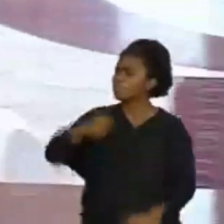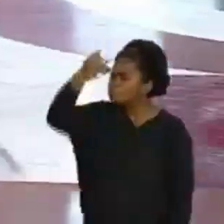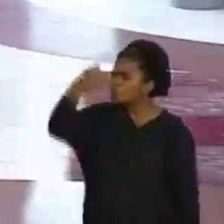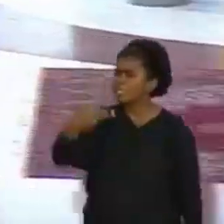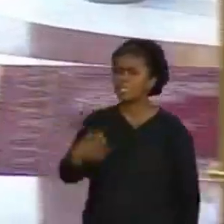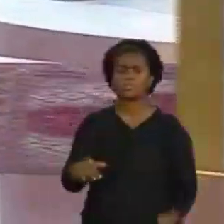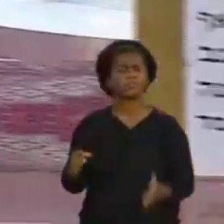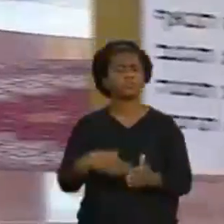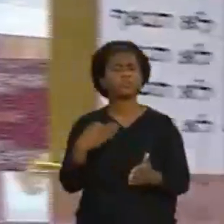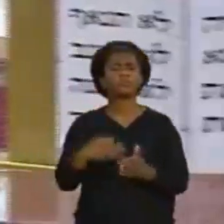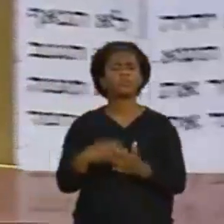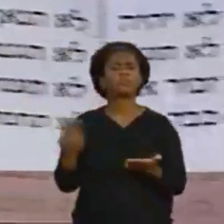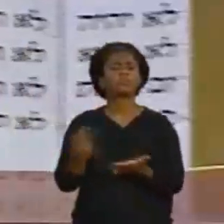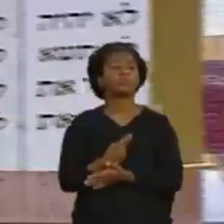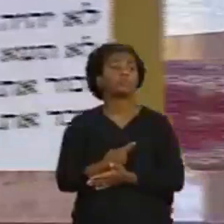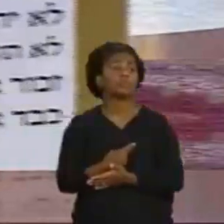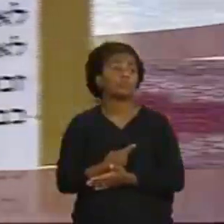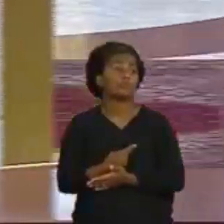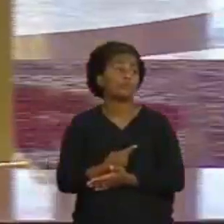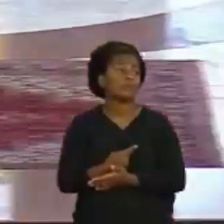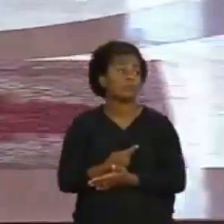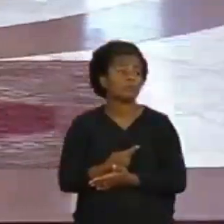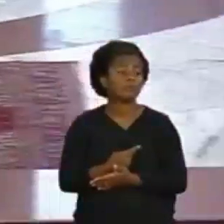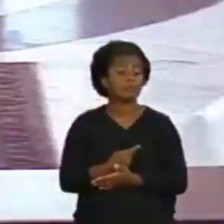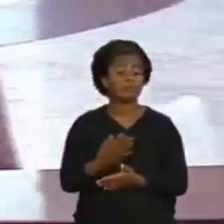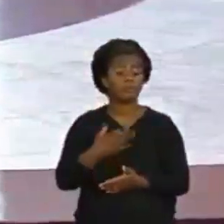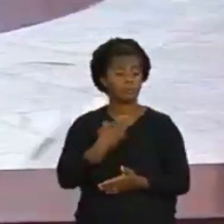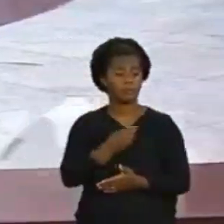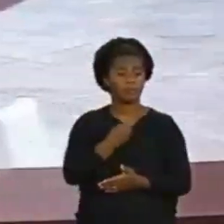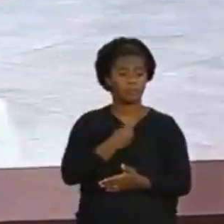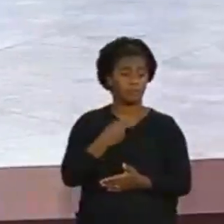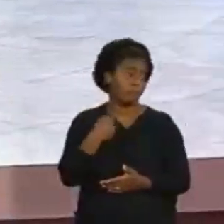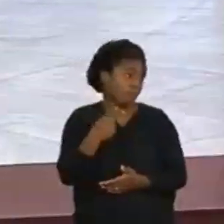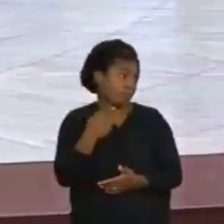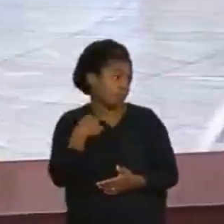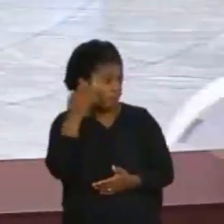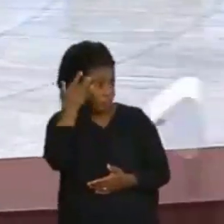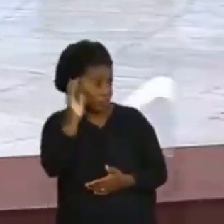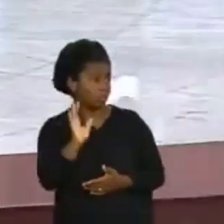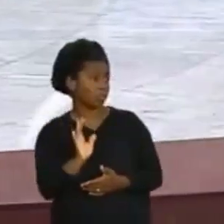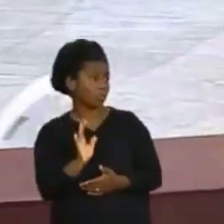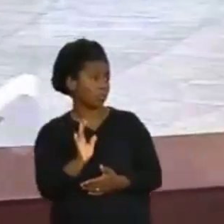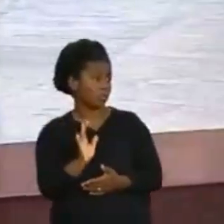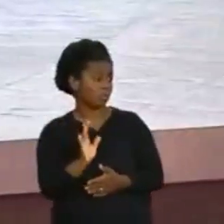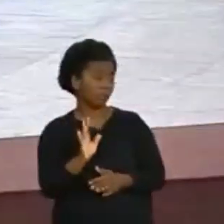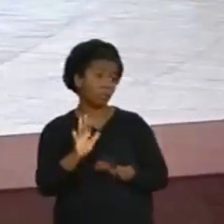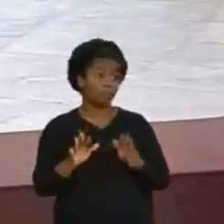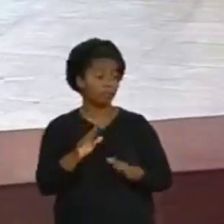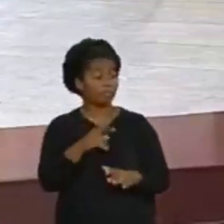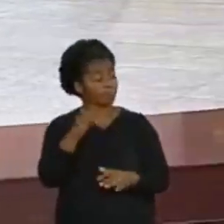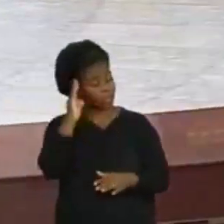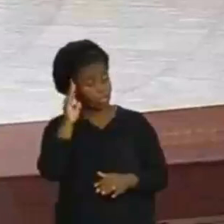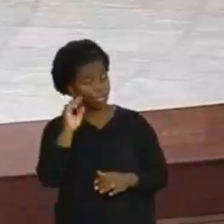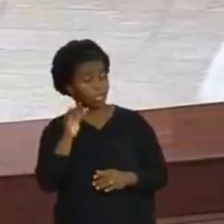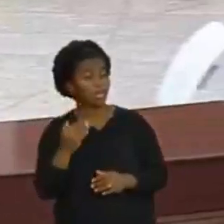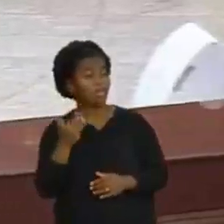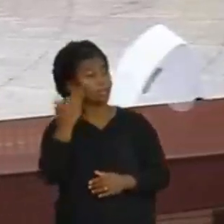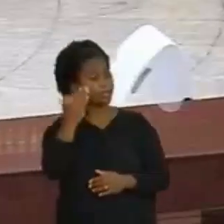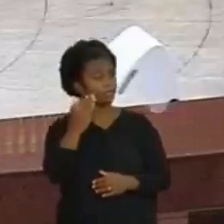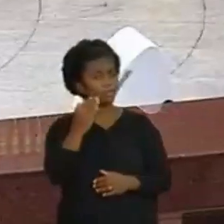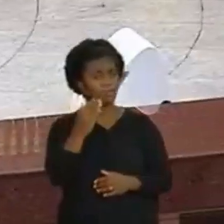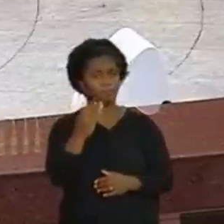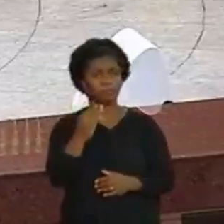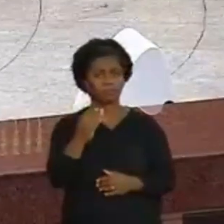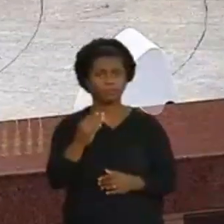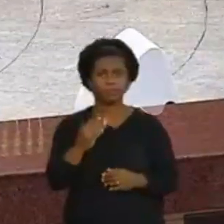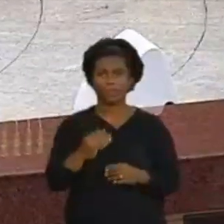Eu não sei. Talvez a gente vai entender mais para frente. Eu falei: senhora, às vezes não entendo nem o que acontece comigo. Nem com o senhor. Eu falei: